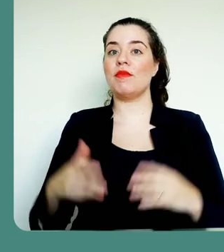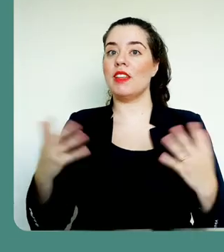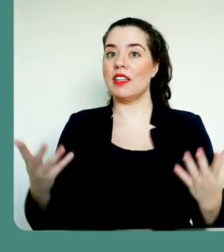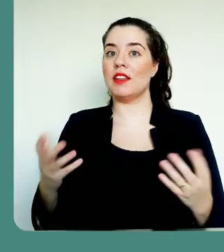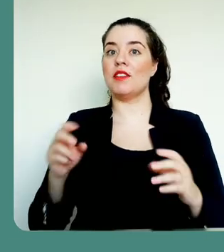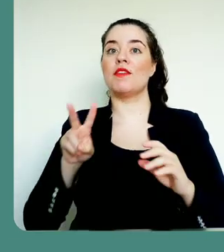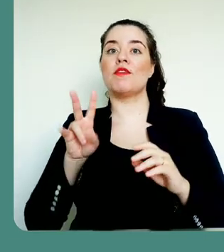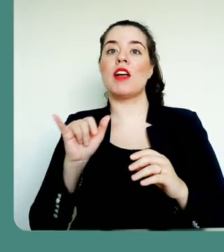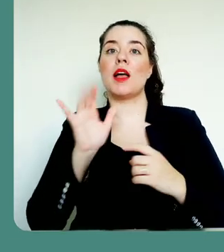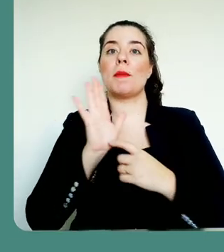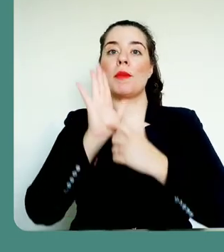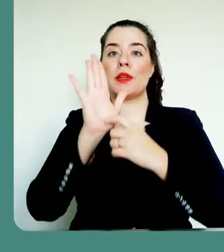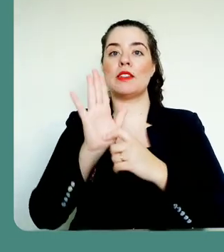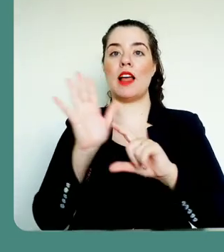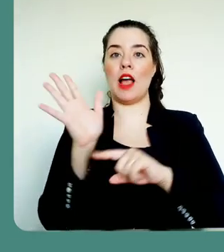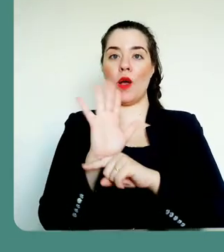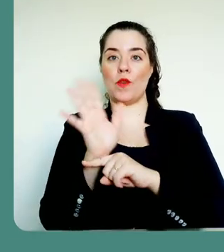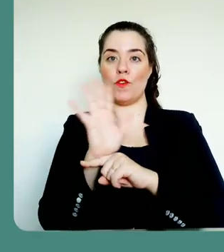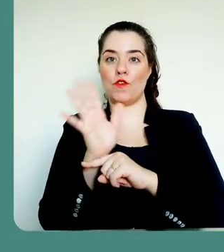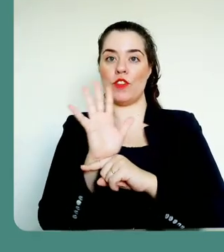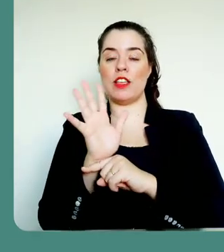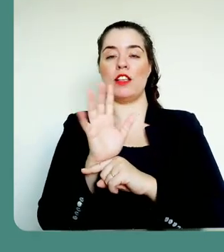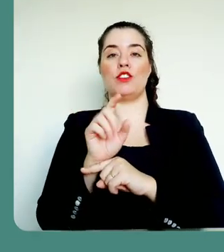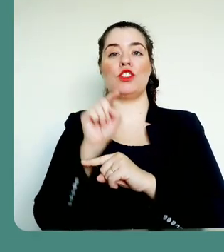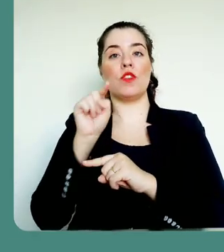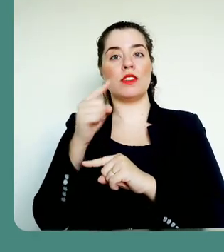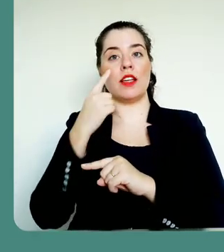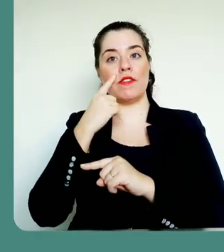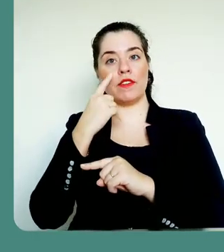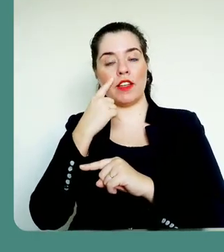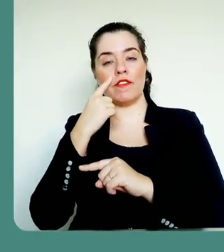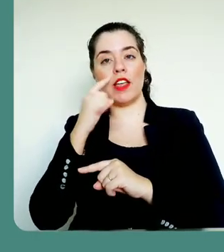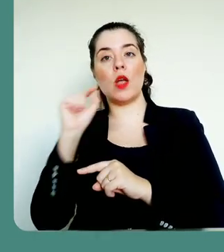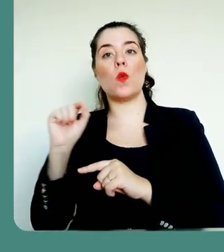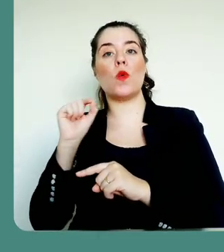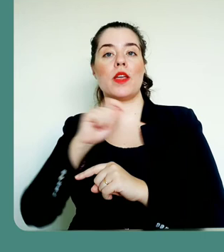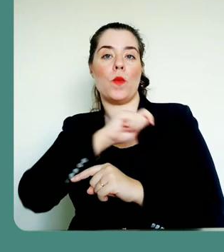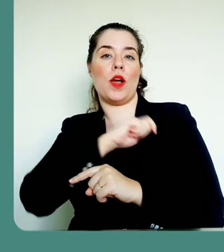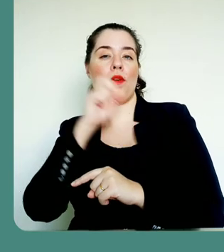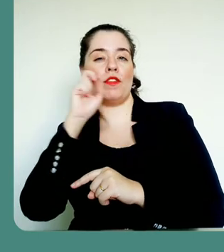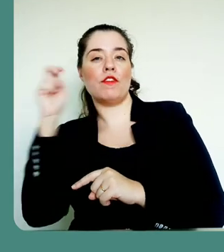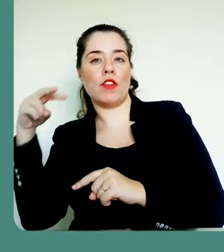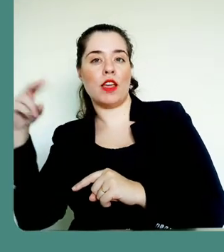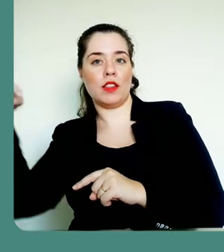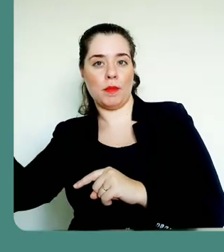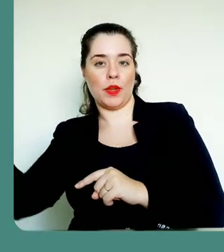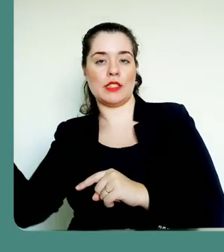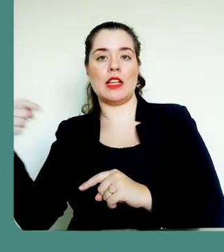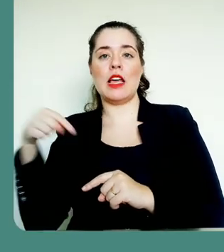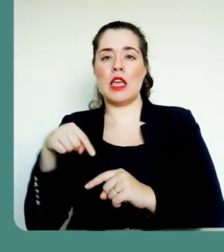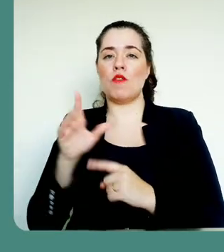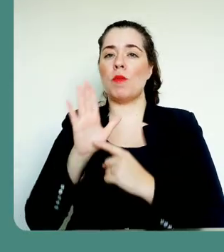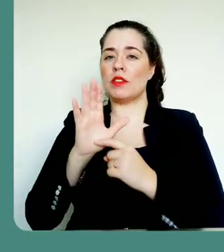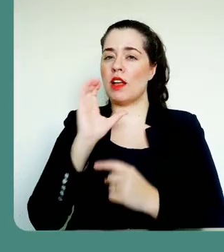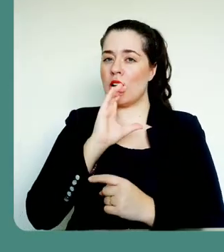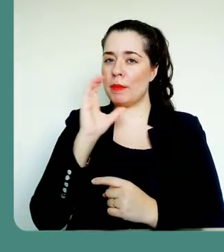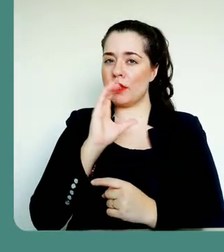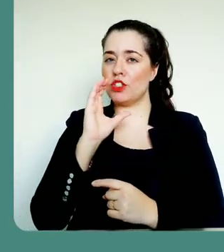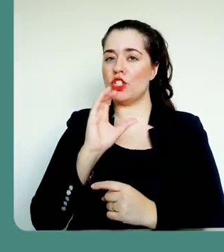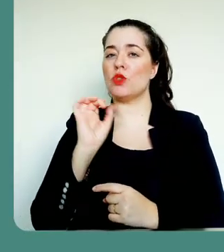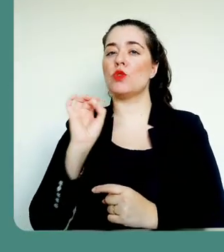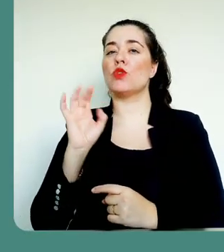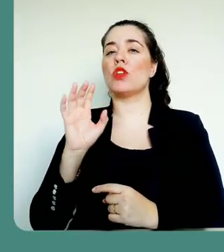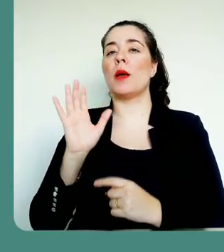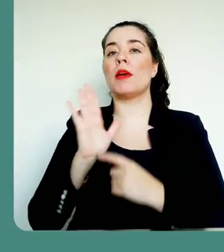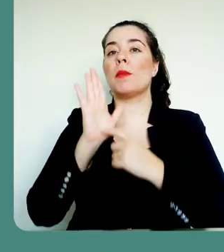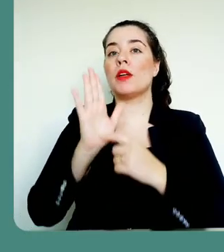irá aparecer aqui um preview e você terá a mesma visualização que os seus estudantes terão. Eu vou passar aqui rapidamente só para mostrar como que vai